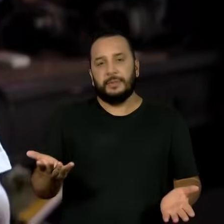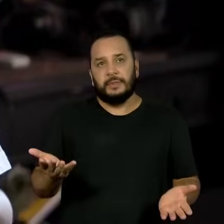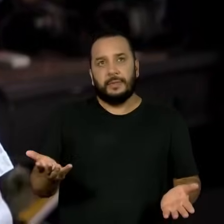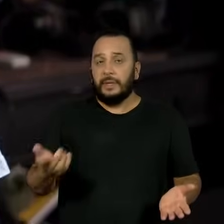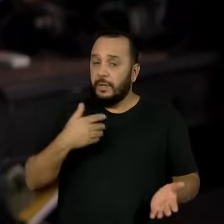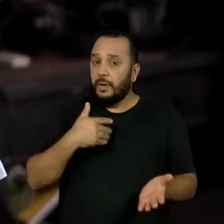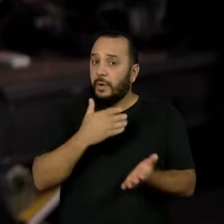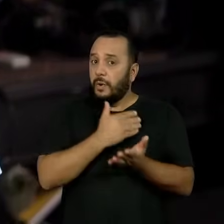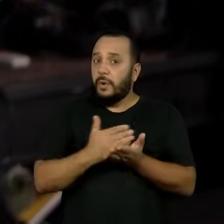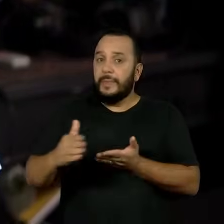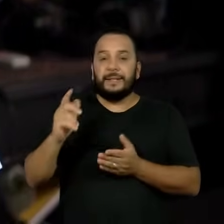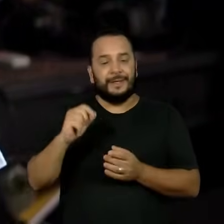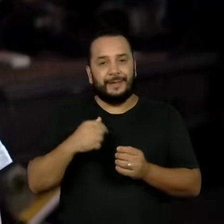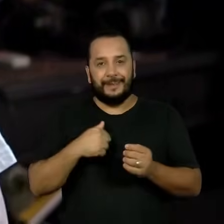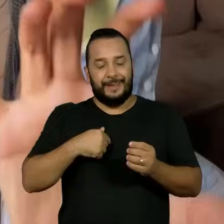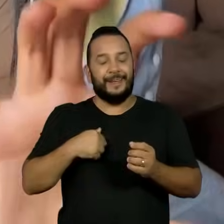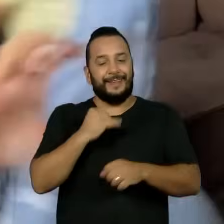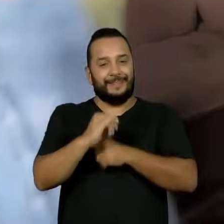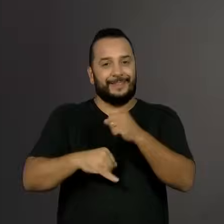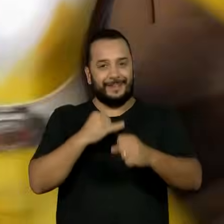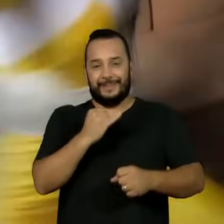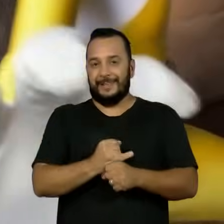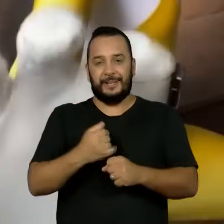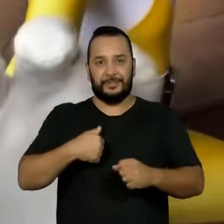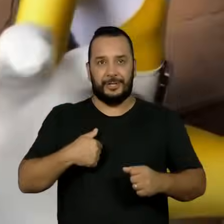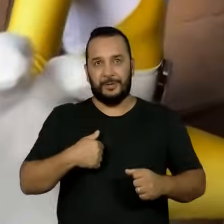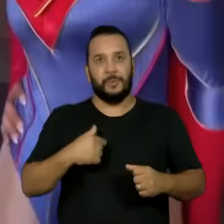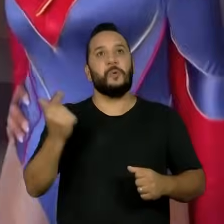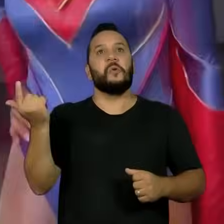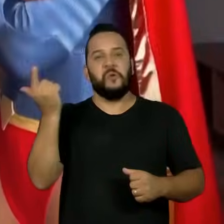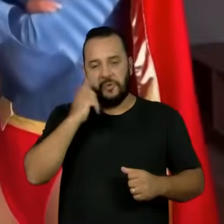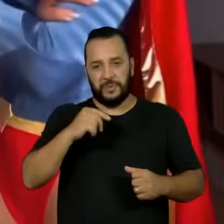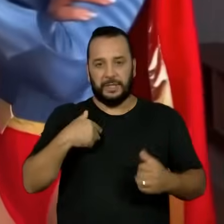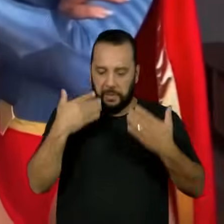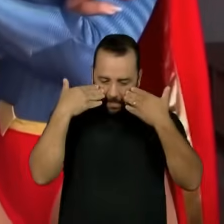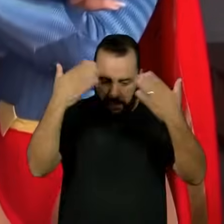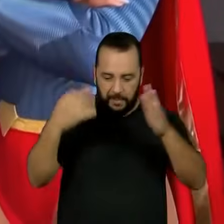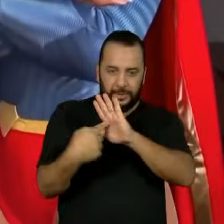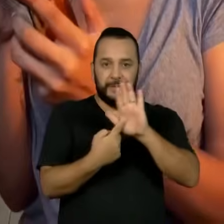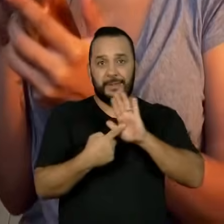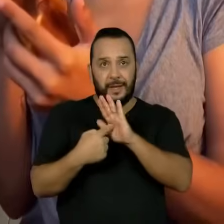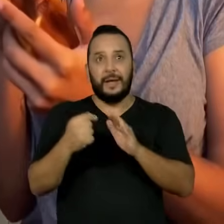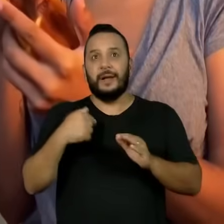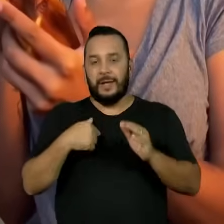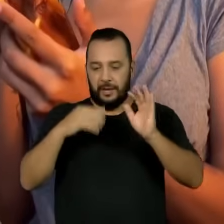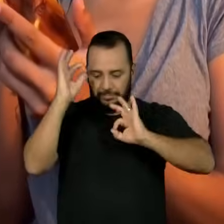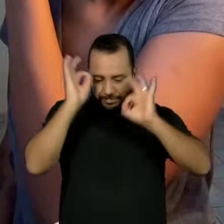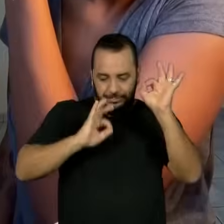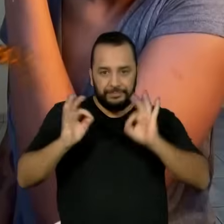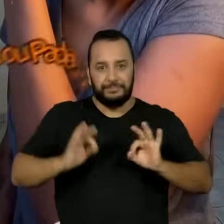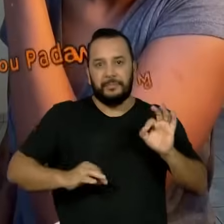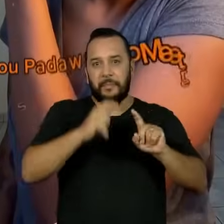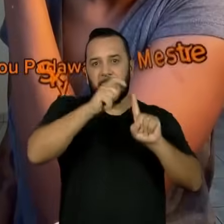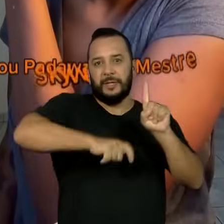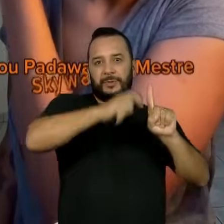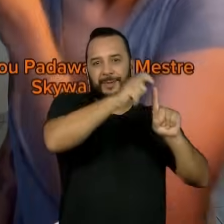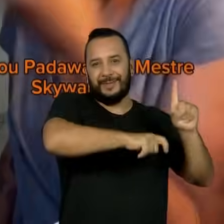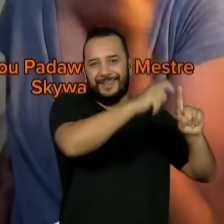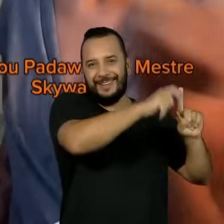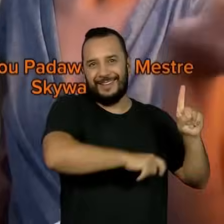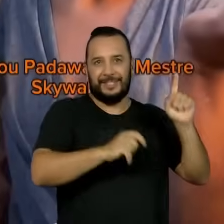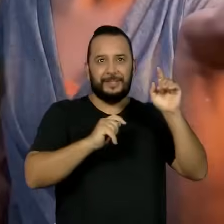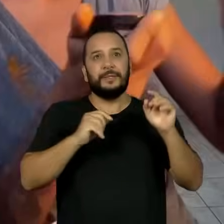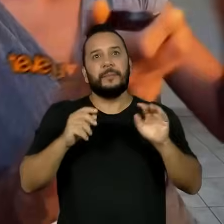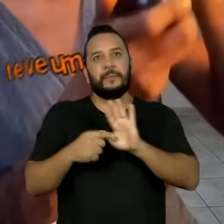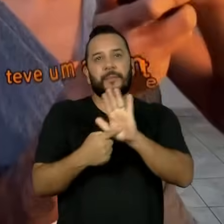eu comecei a ficar desinibida na internet. Primeiro, eu sou cosplayer, então eu mostro como é o processo de construção do meu cosplay, eu mostro